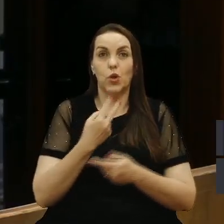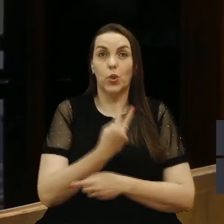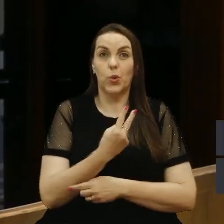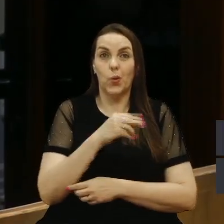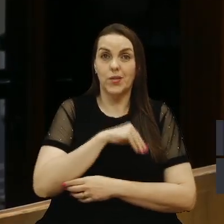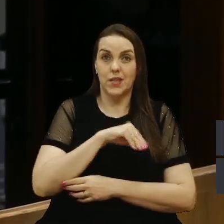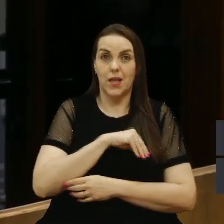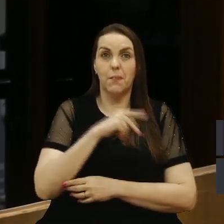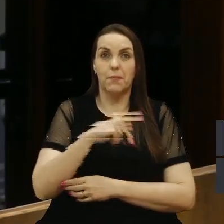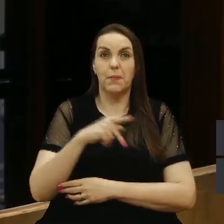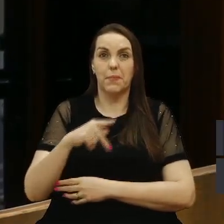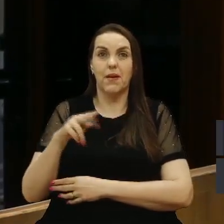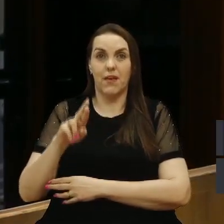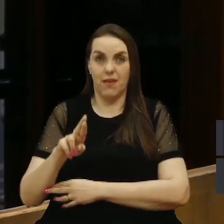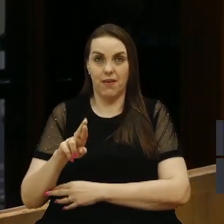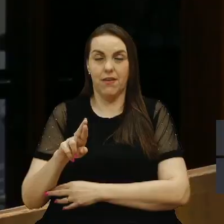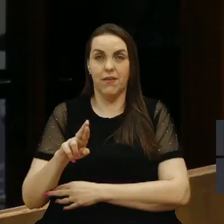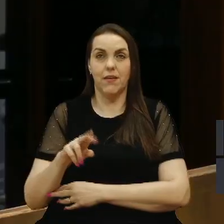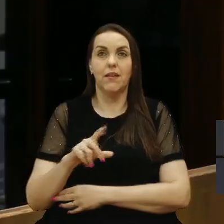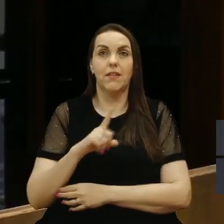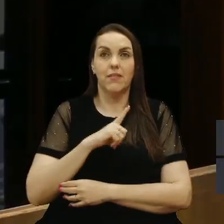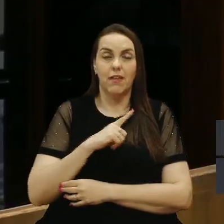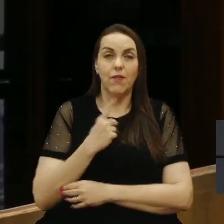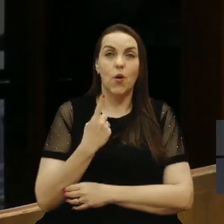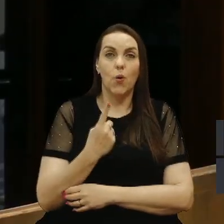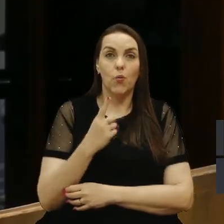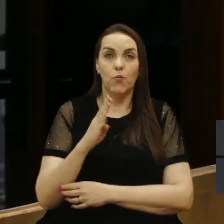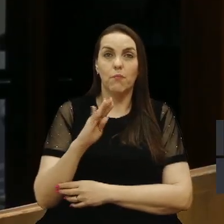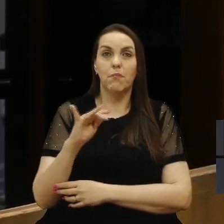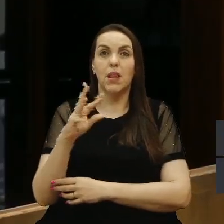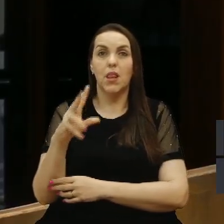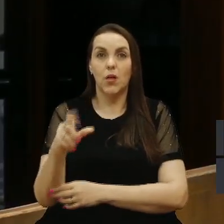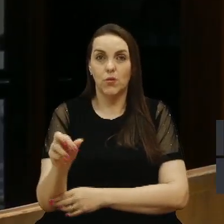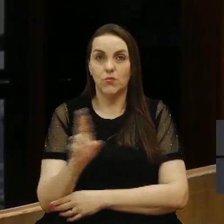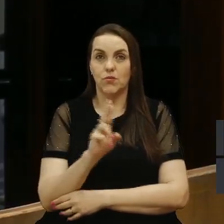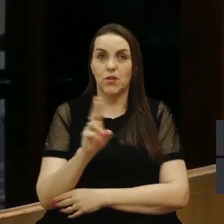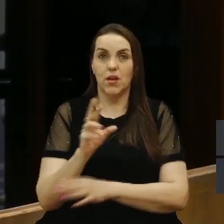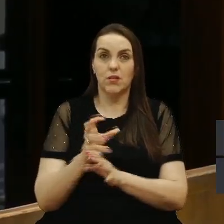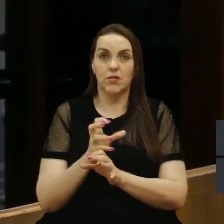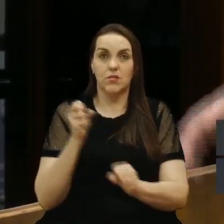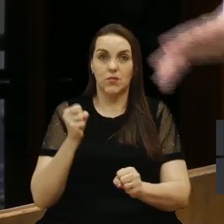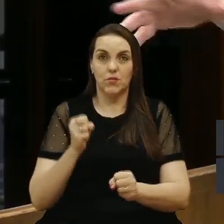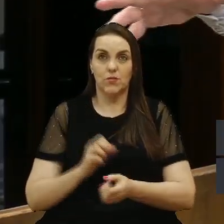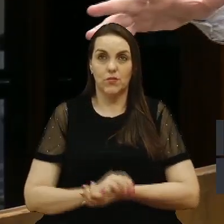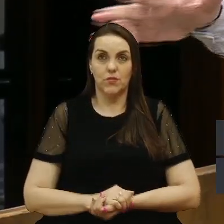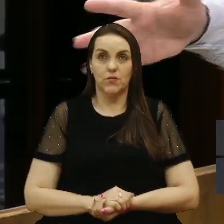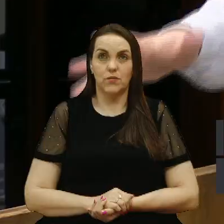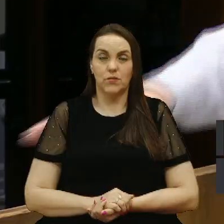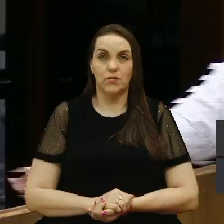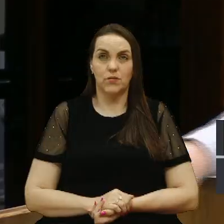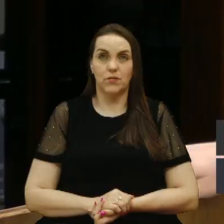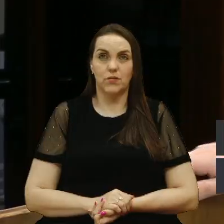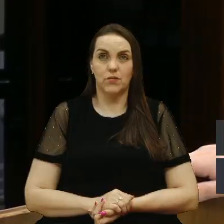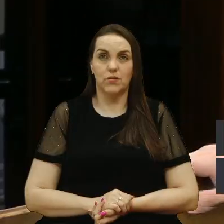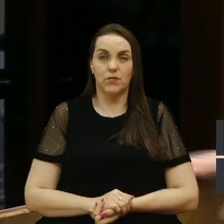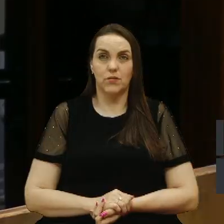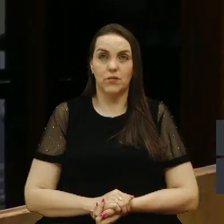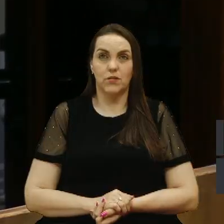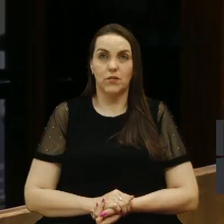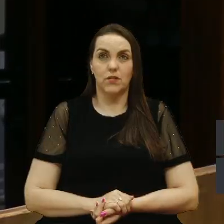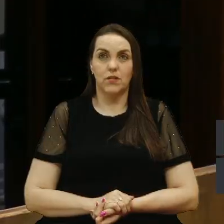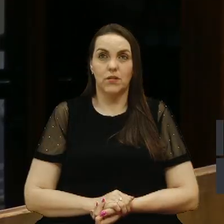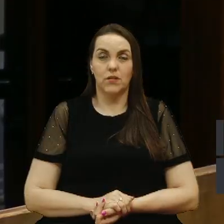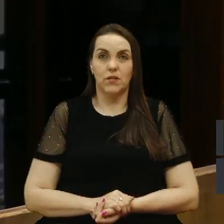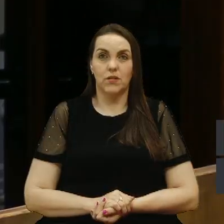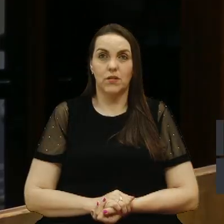mesmo assim, teve 1 bilhão de reais de lucro. E nós precisamos se decidir, vereador Santo Fantinel, se